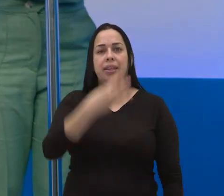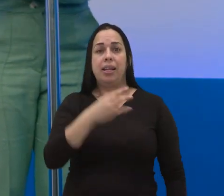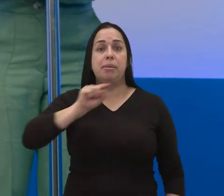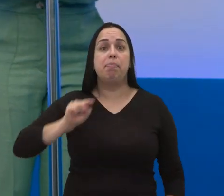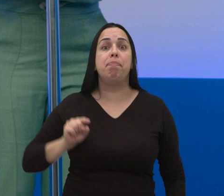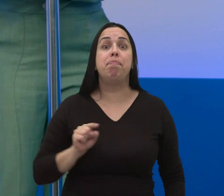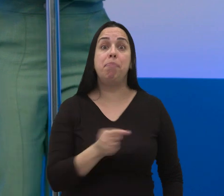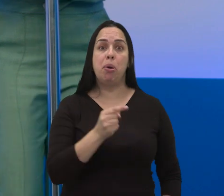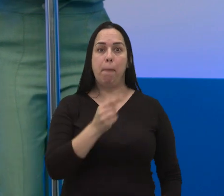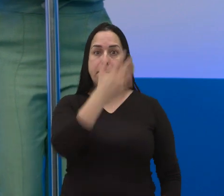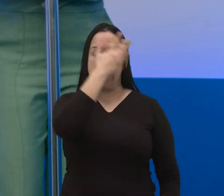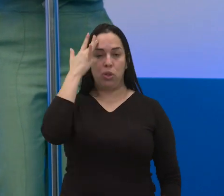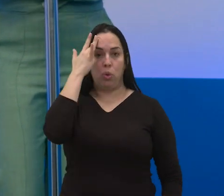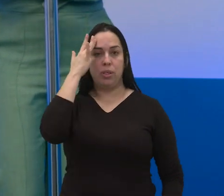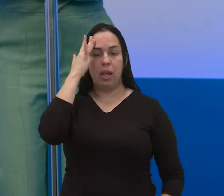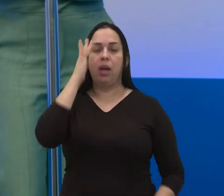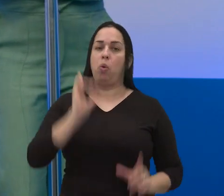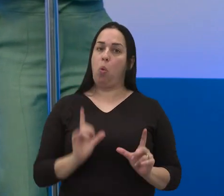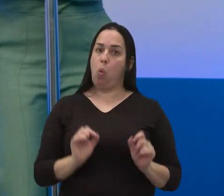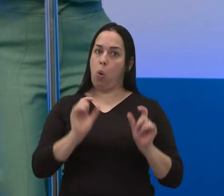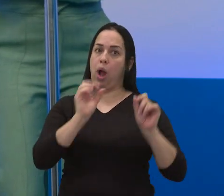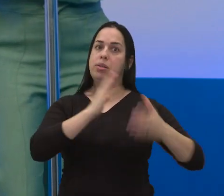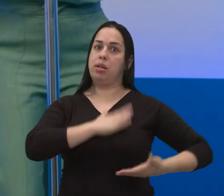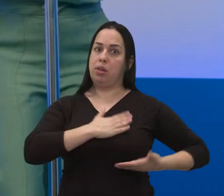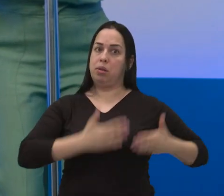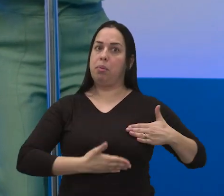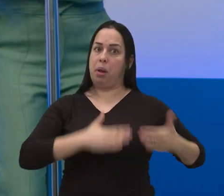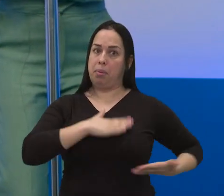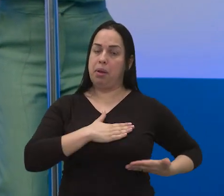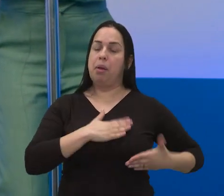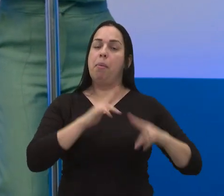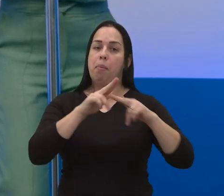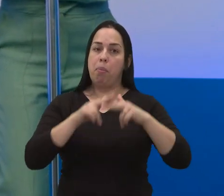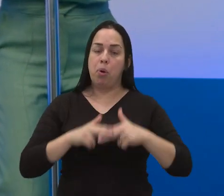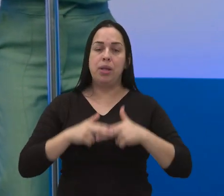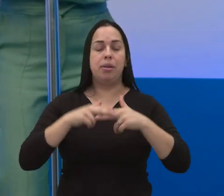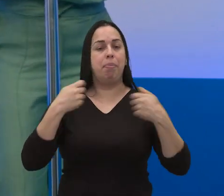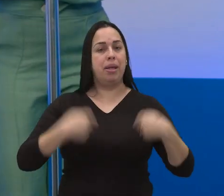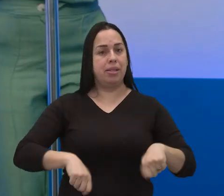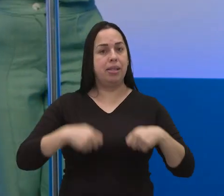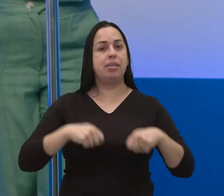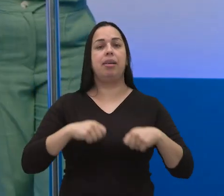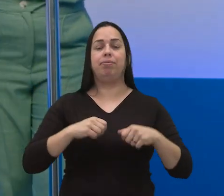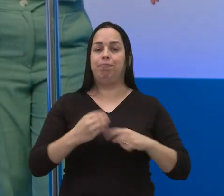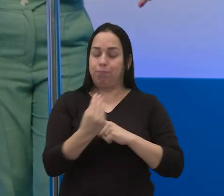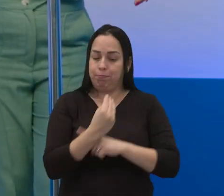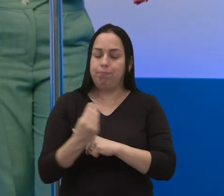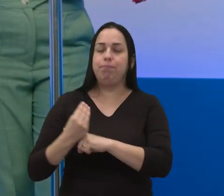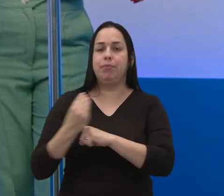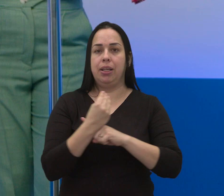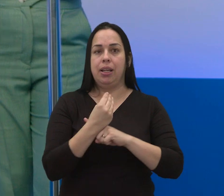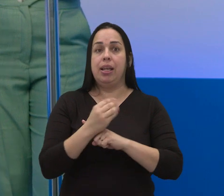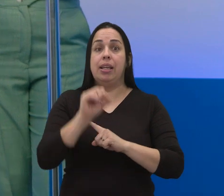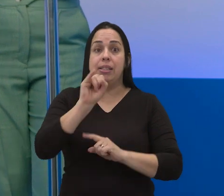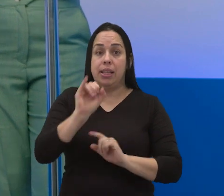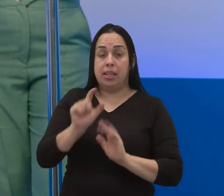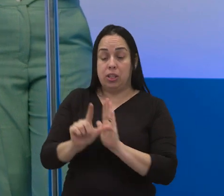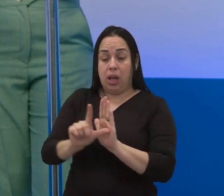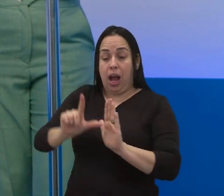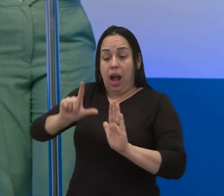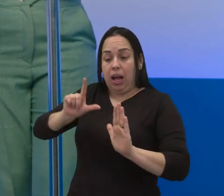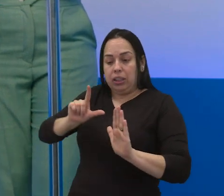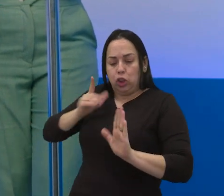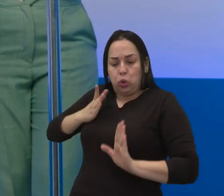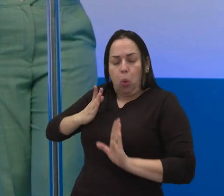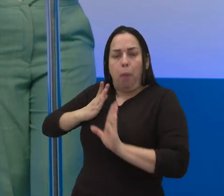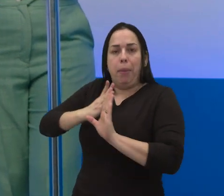73.600 casos de câncer de mama. O dado revela a urgência em adotar medidas de prevenção. Quanto mais cedo for